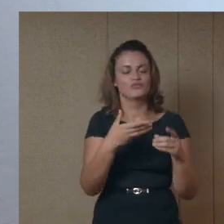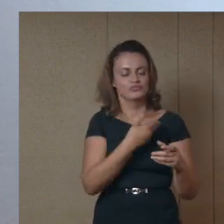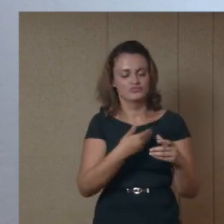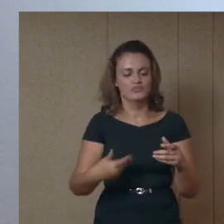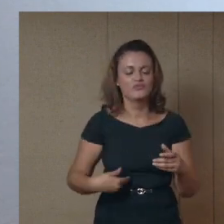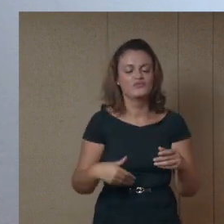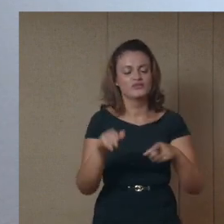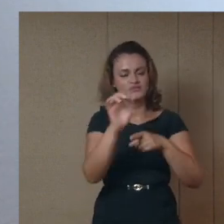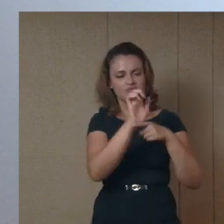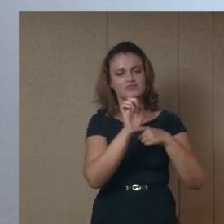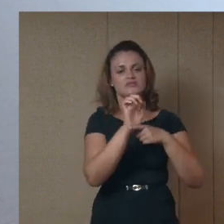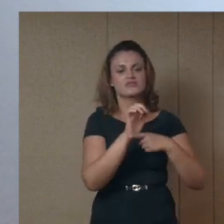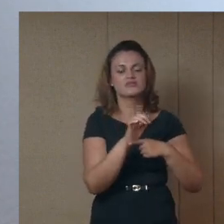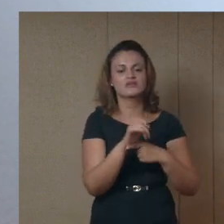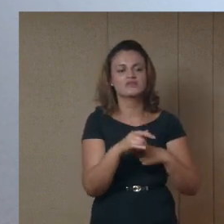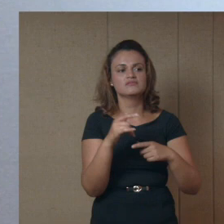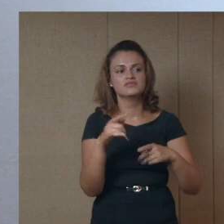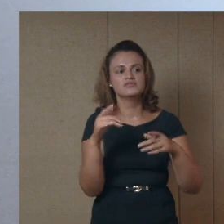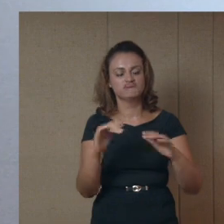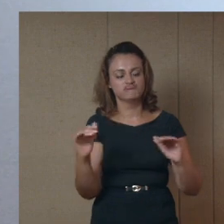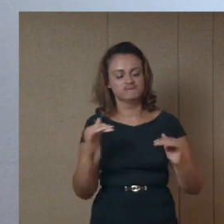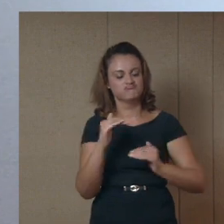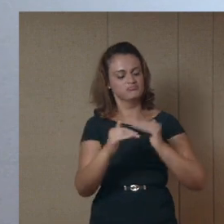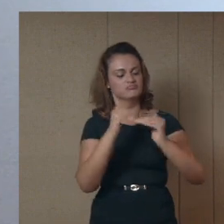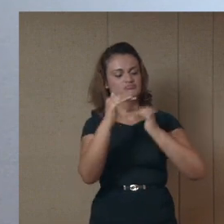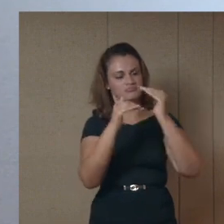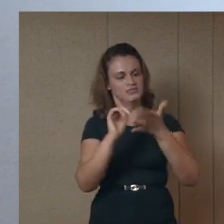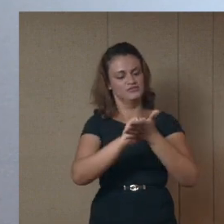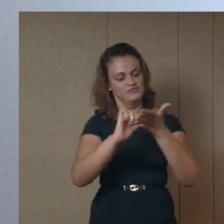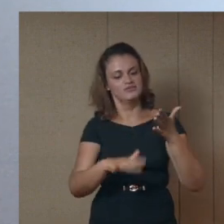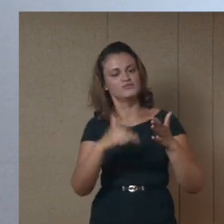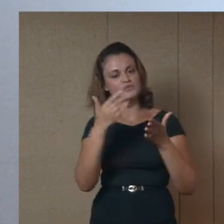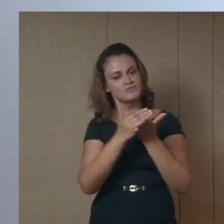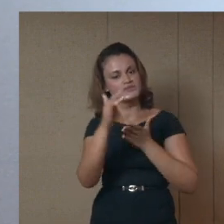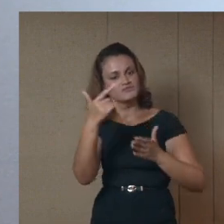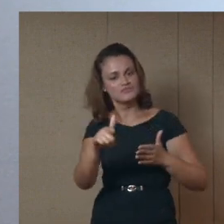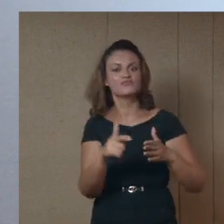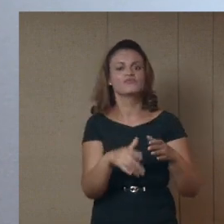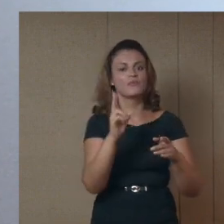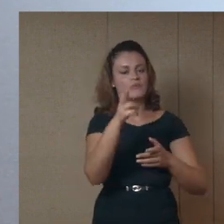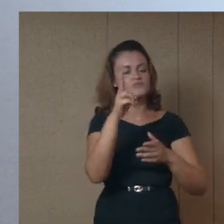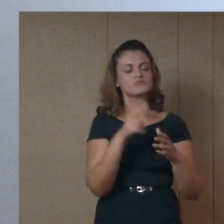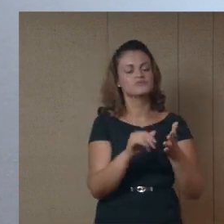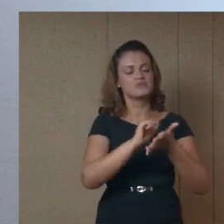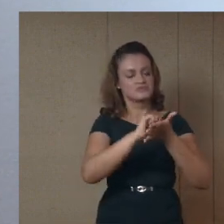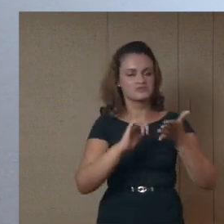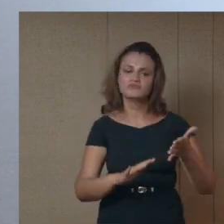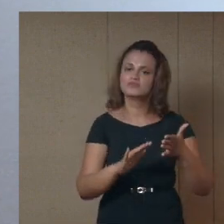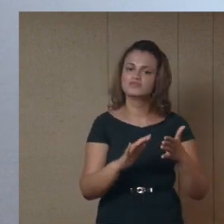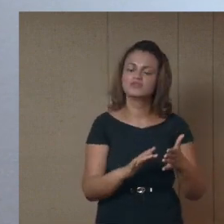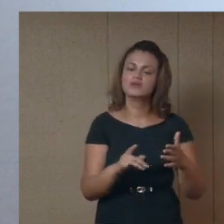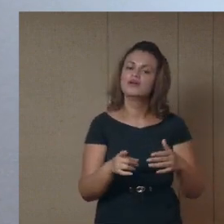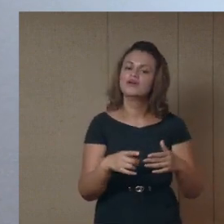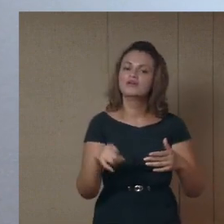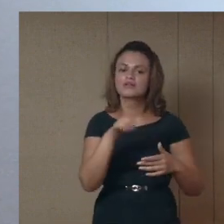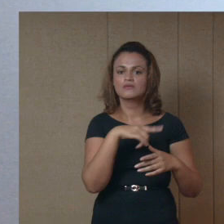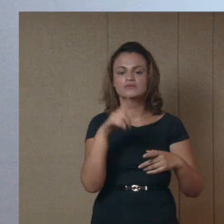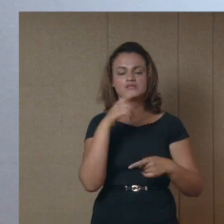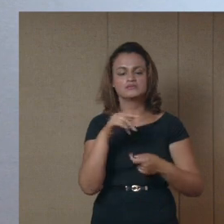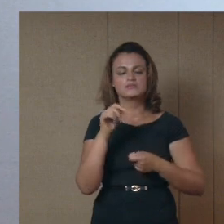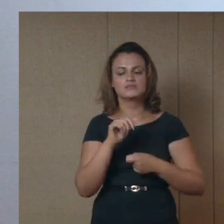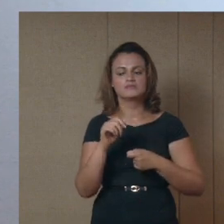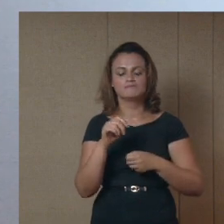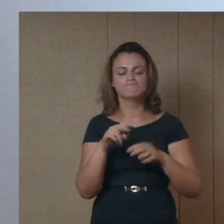governos estaduais de e da reanimação dessa atividade muitos já é continuam com suas atividades a gente tem